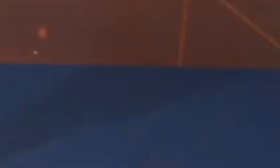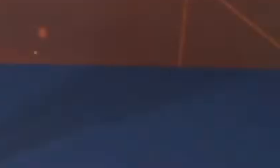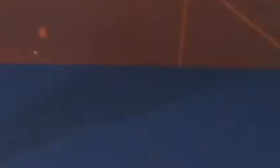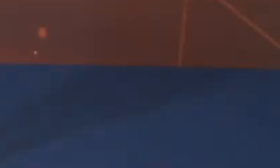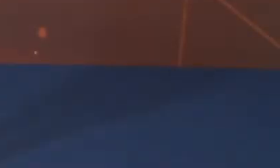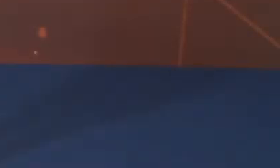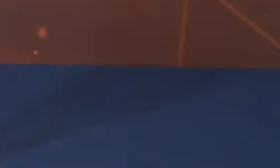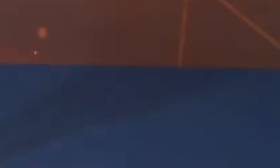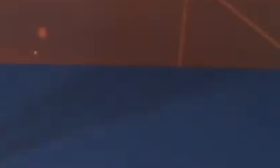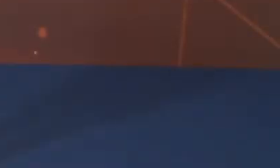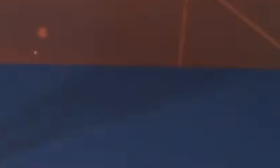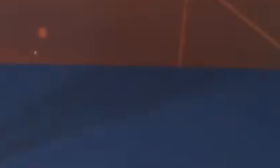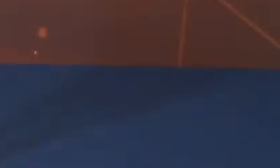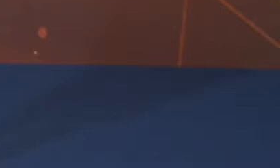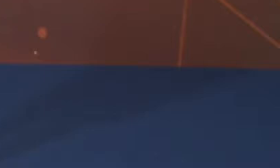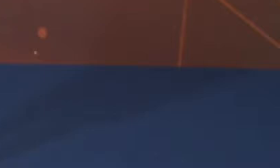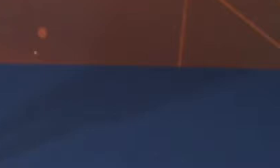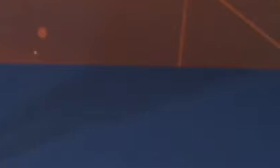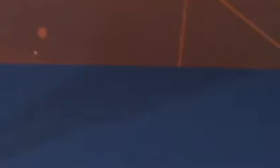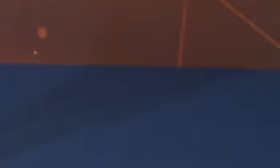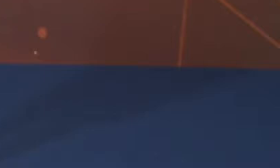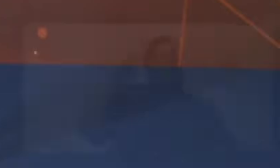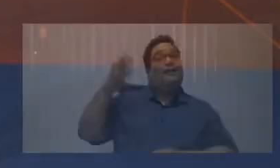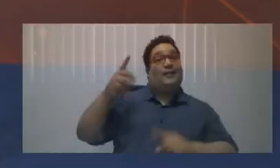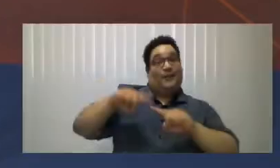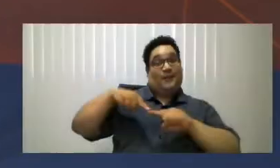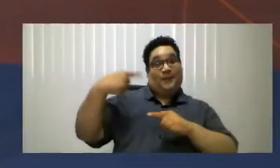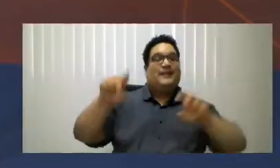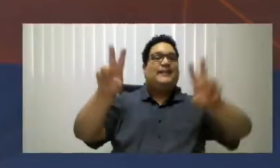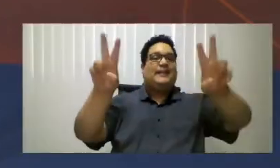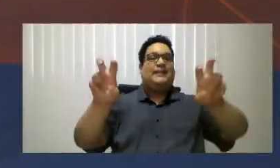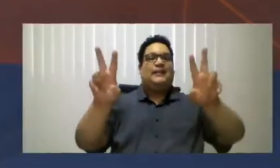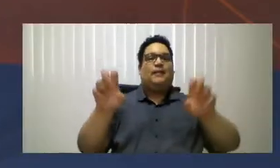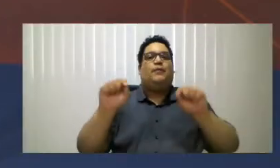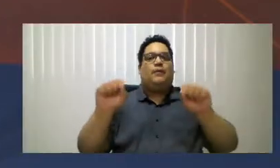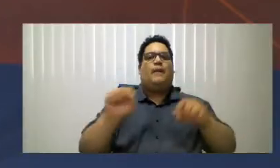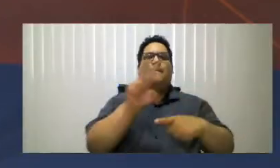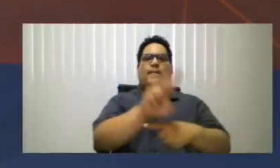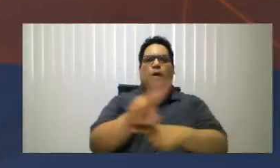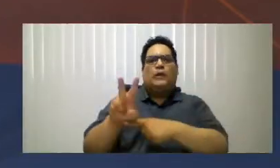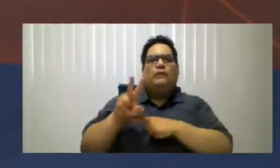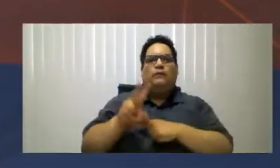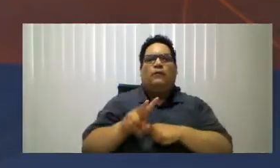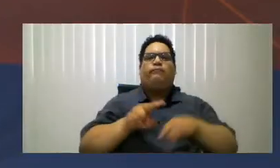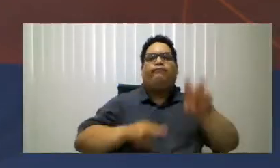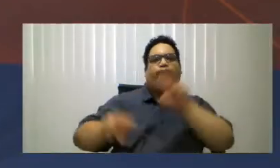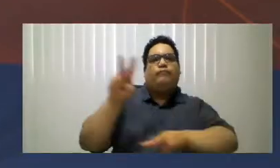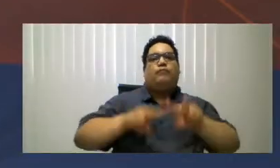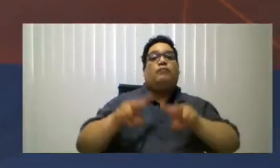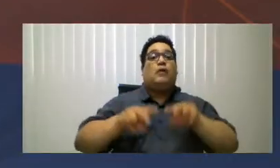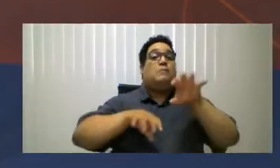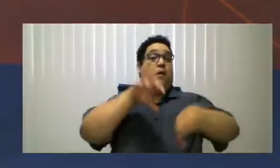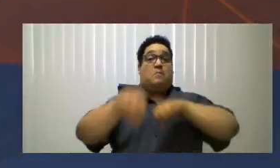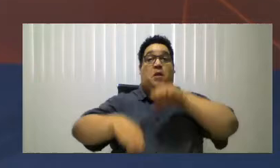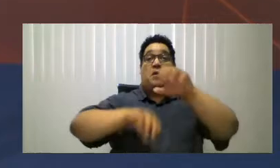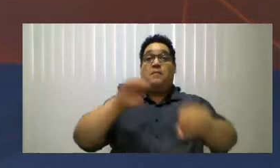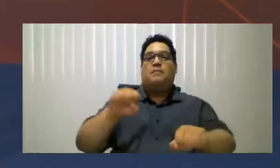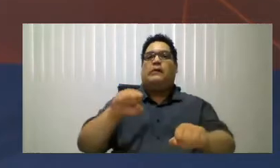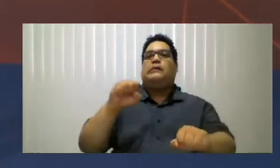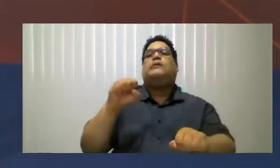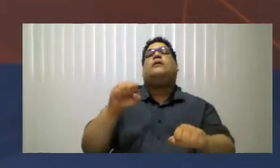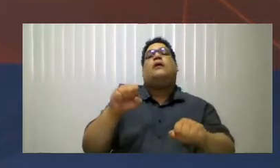Iremos agora à nossa próxima palestra com o tema Protector, monitoramento de ocupações irregulares por imagens